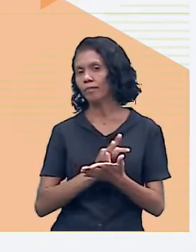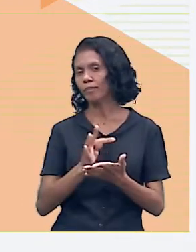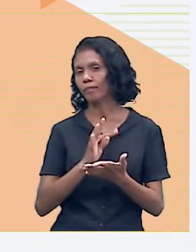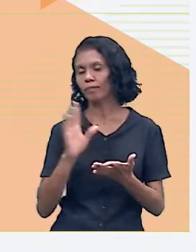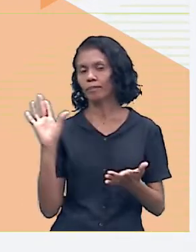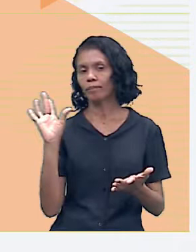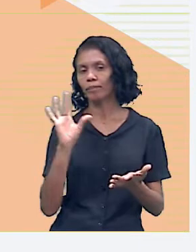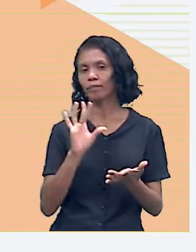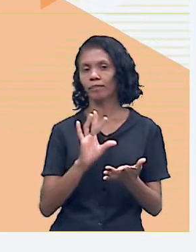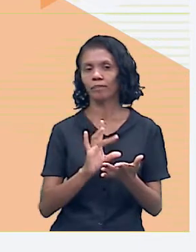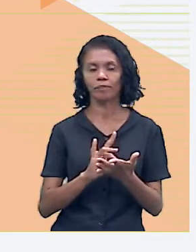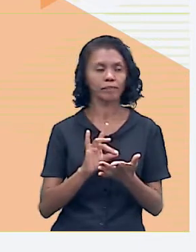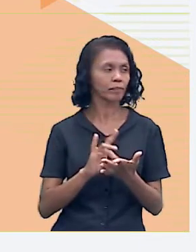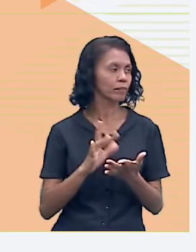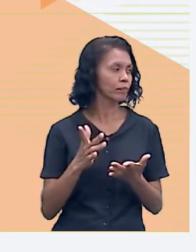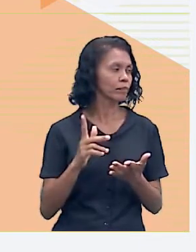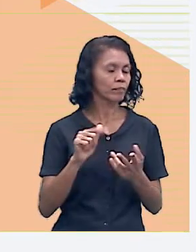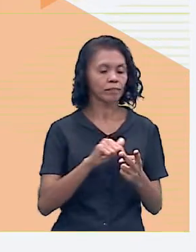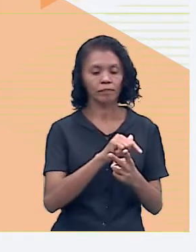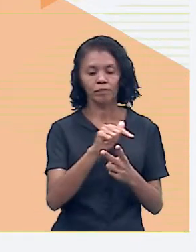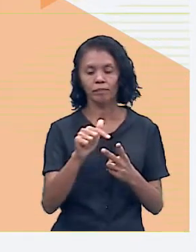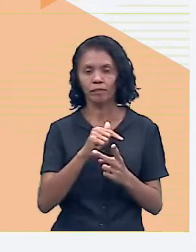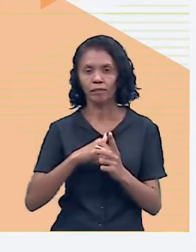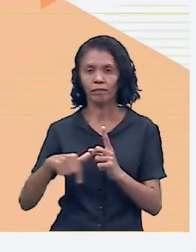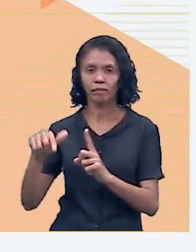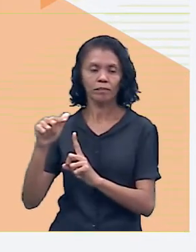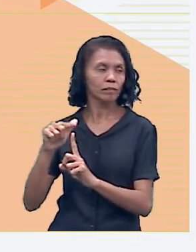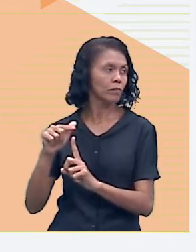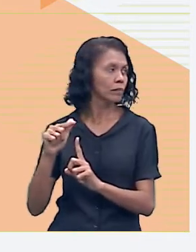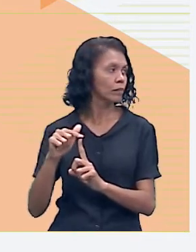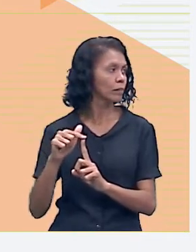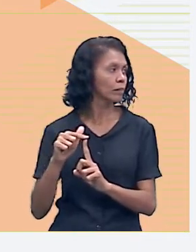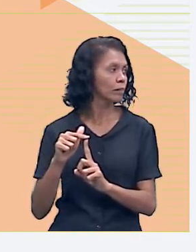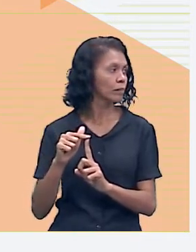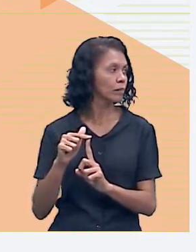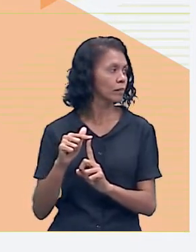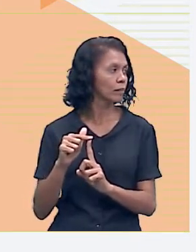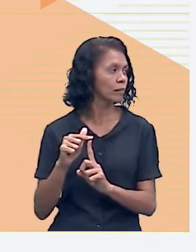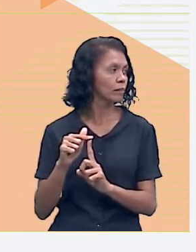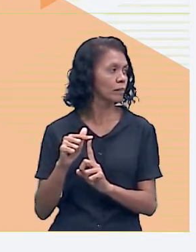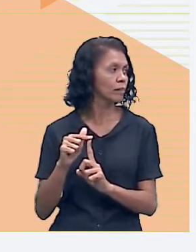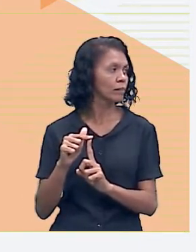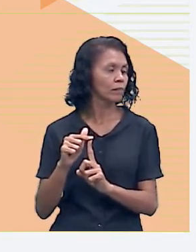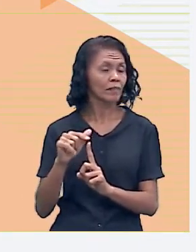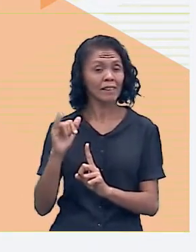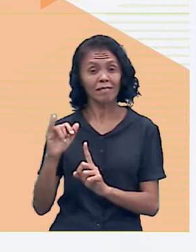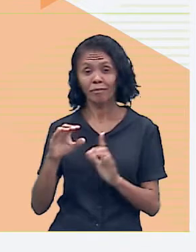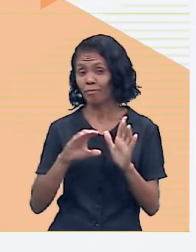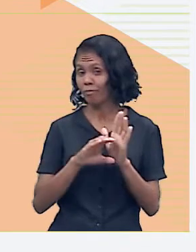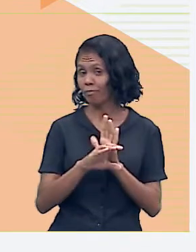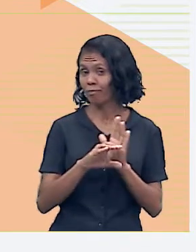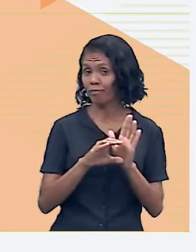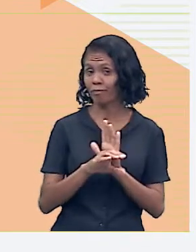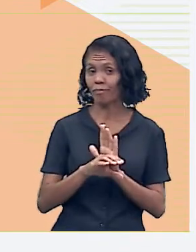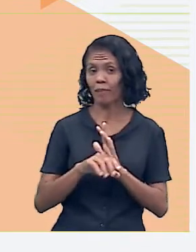o seu repertório adquirido legitimidade de duas formas Quais são as maneiras de adquirir legitimidade se for um conceito você precisa